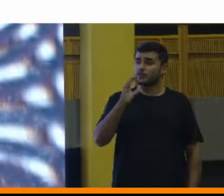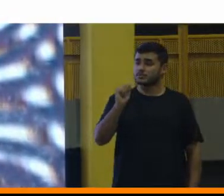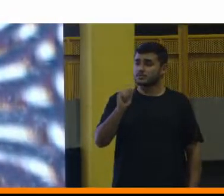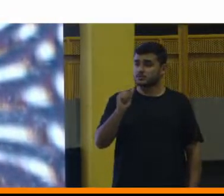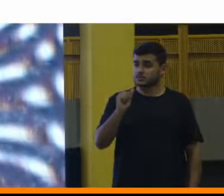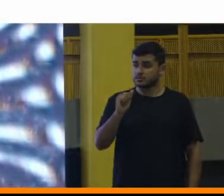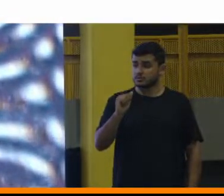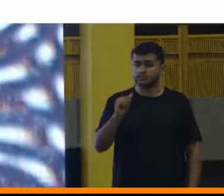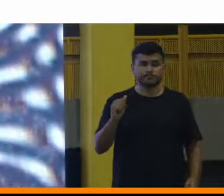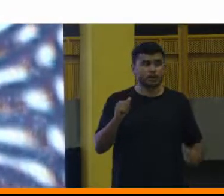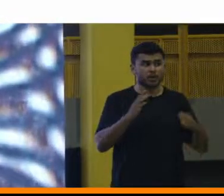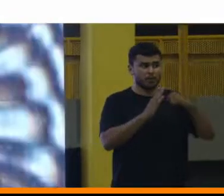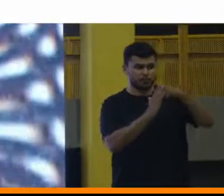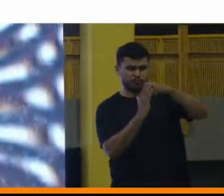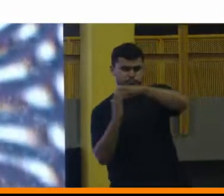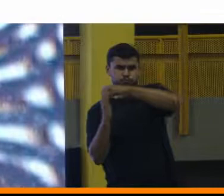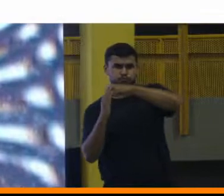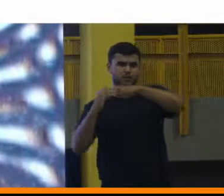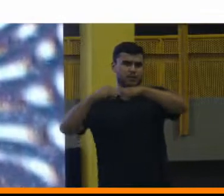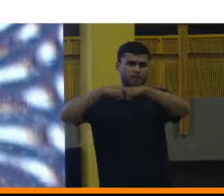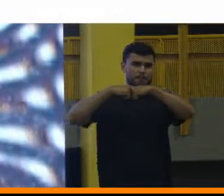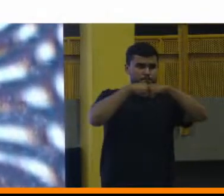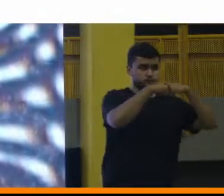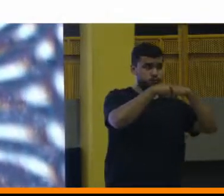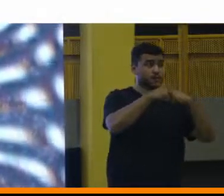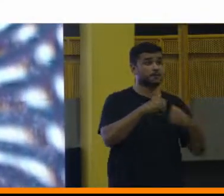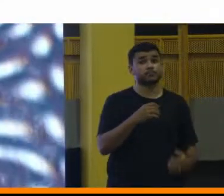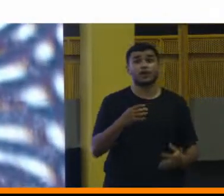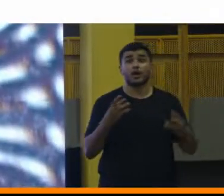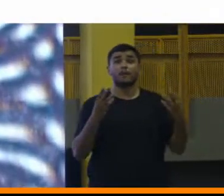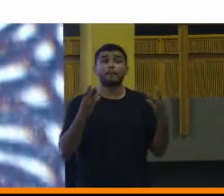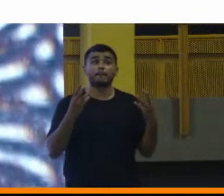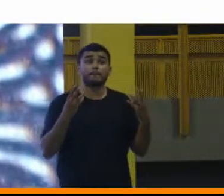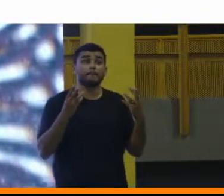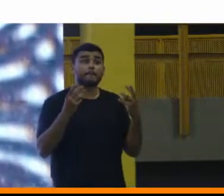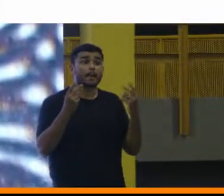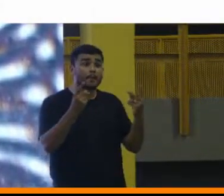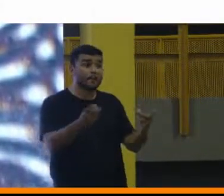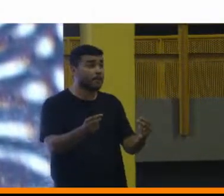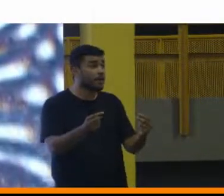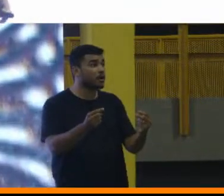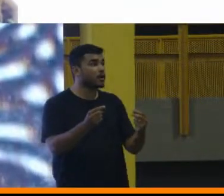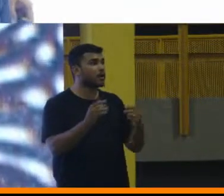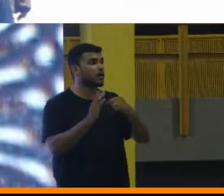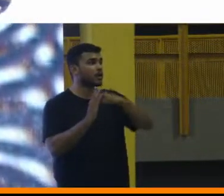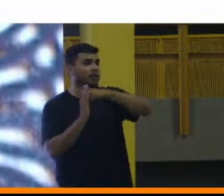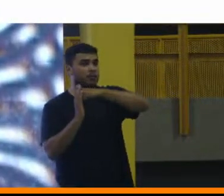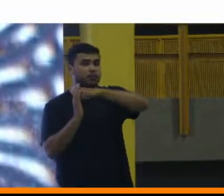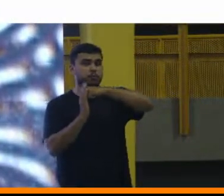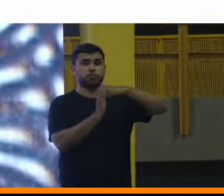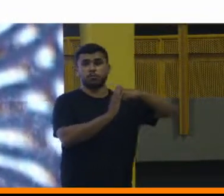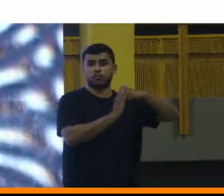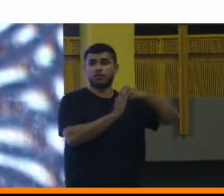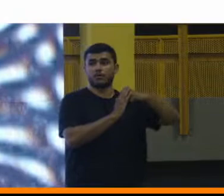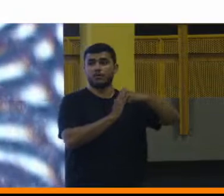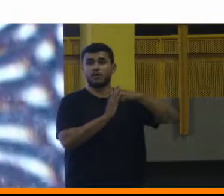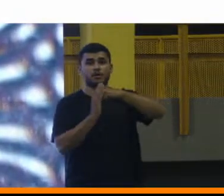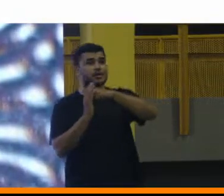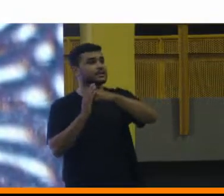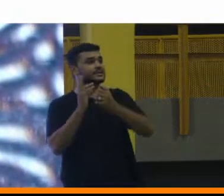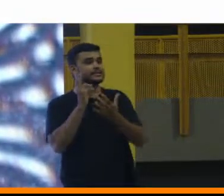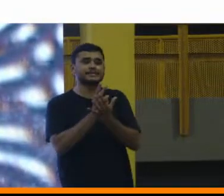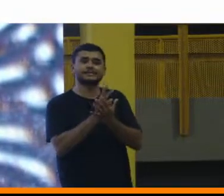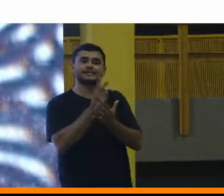Mas de uma coisa eu tenho certeza: a quantidade de forças atuando agora no universo é